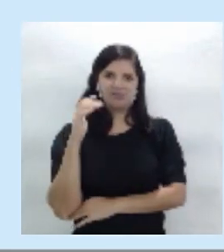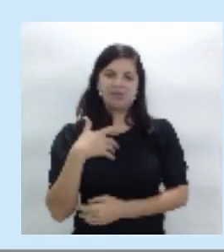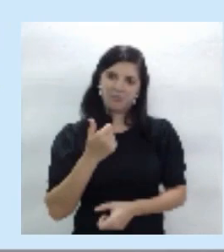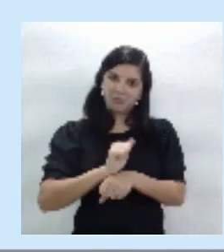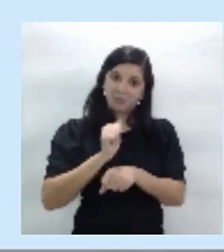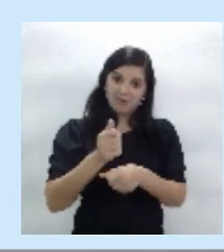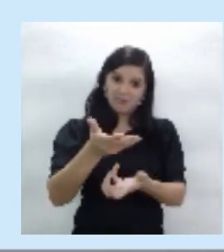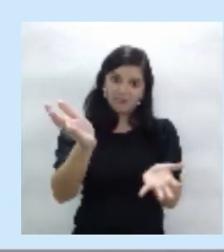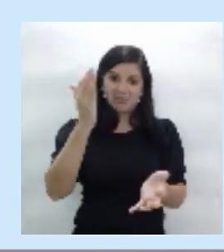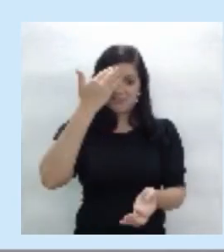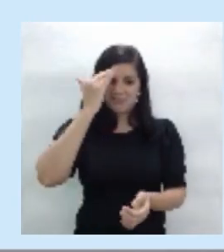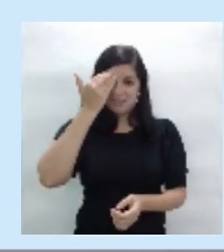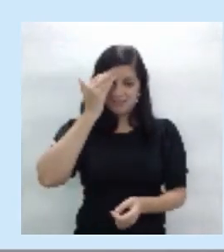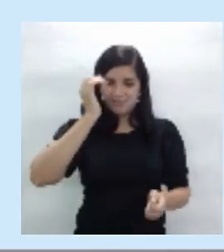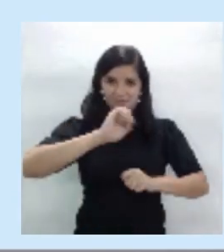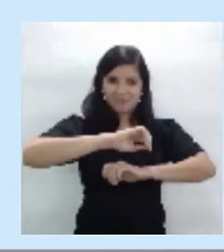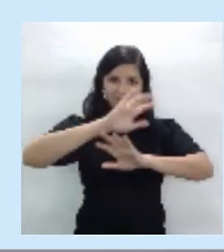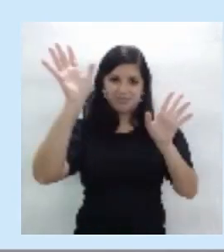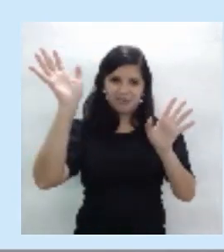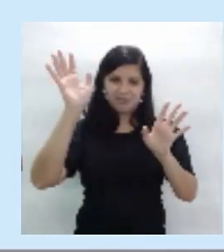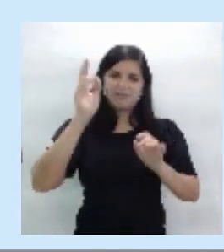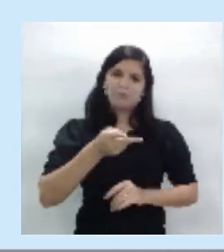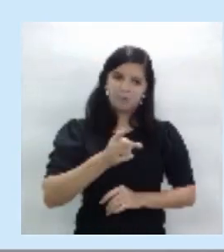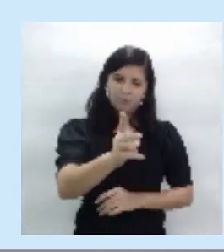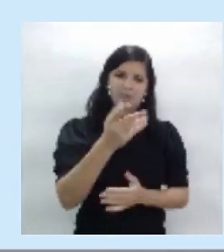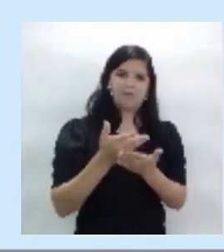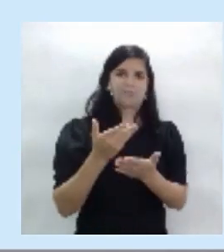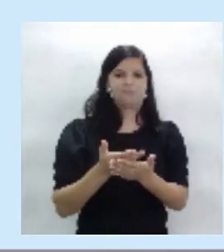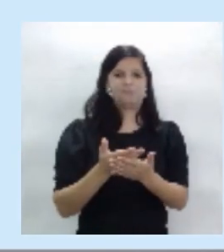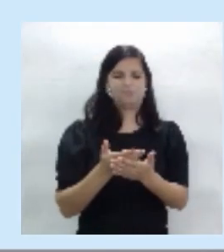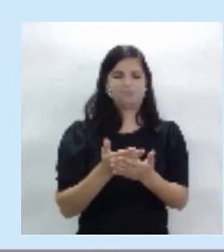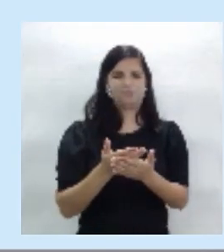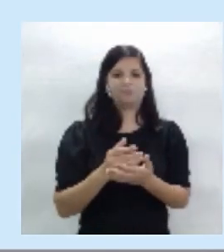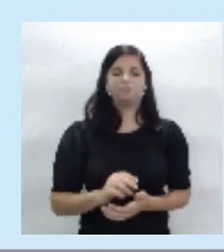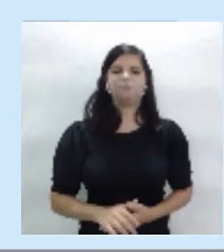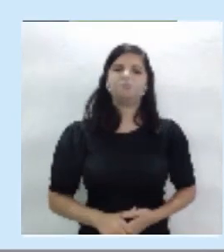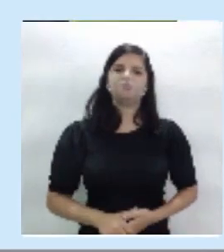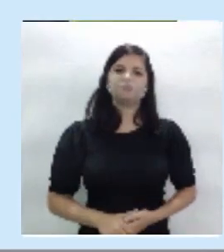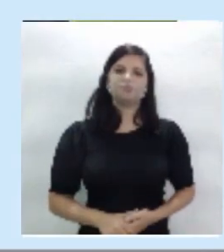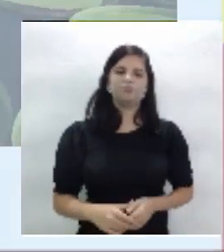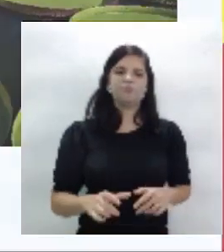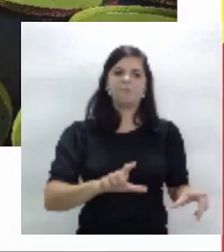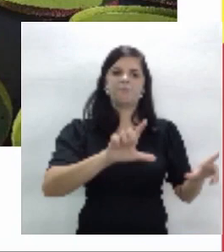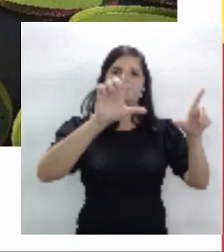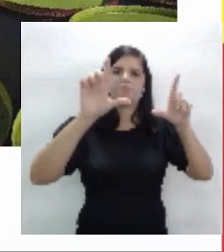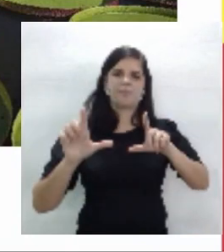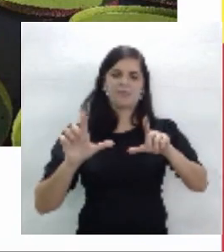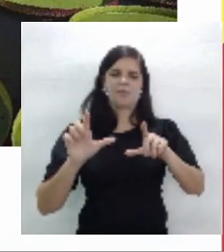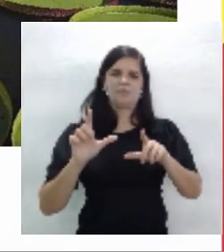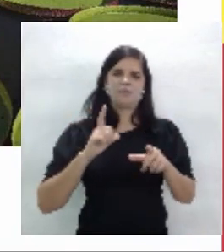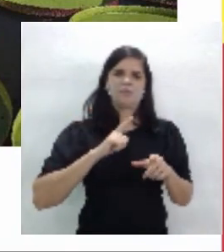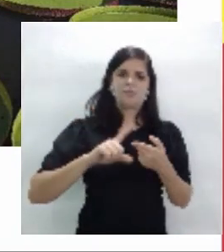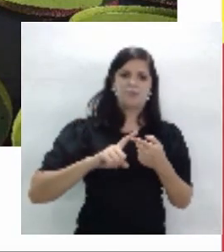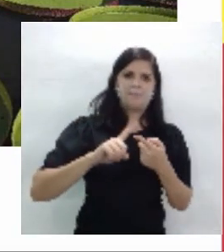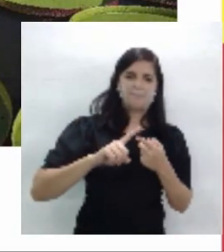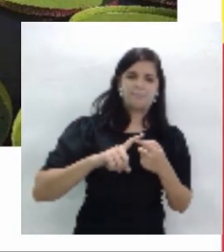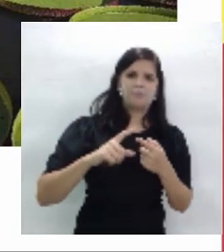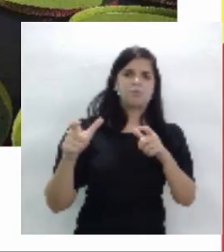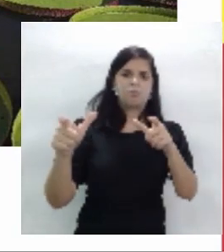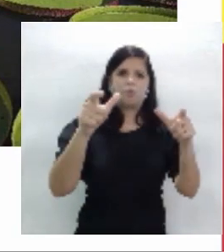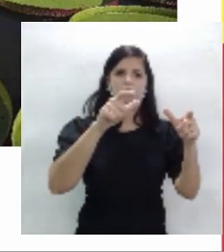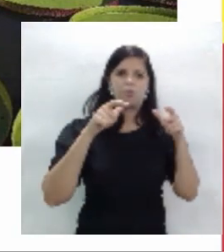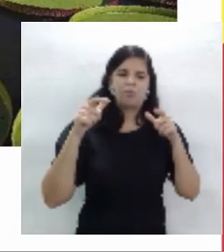que vocês tenham compreendido essa mensagem e vamos continuar nossa aula. Acompanhe na tela também. Há também, gente, um ambiente